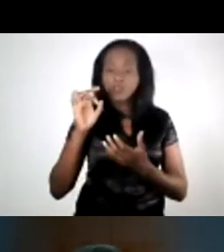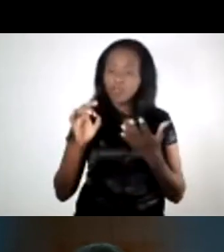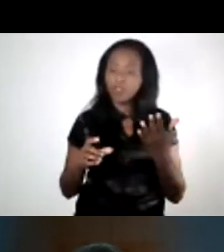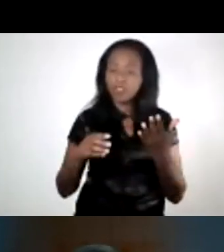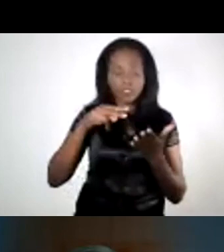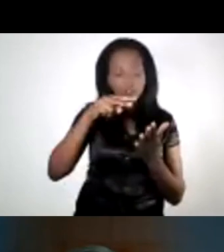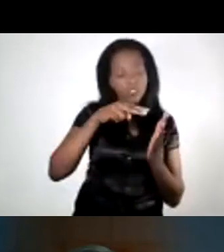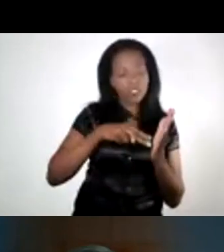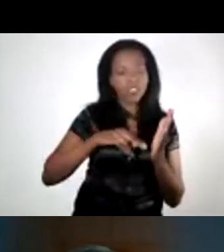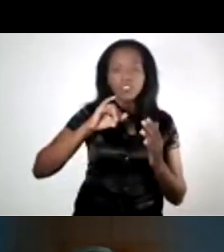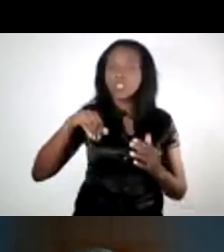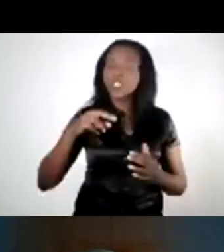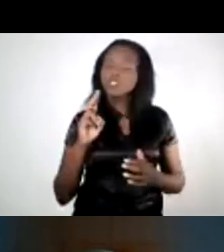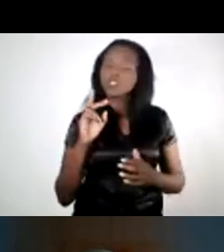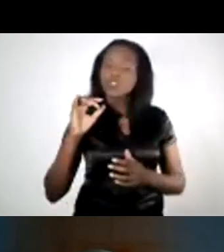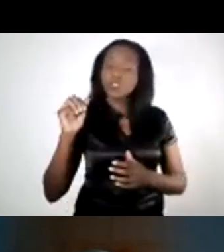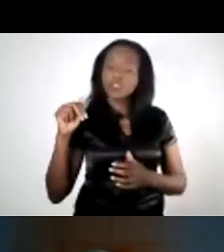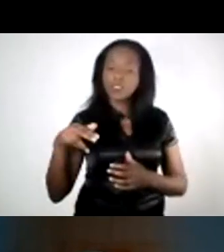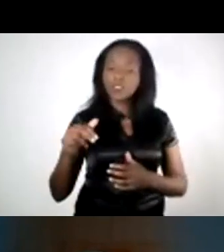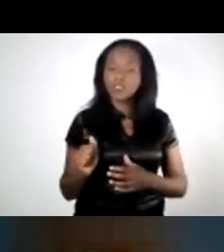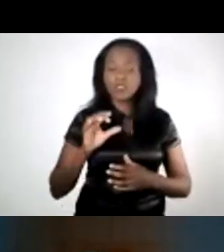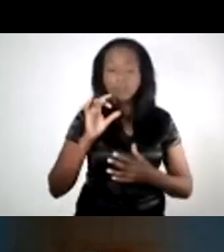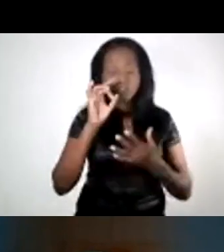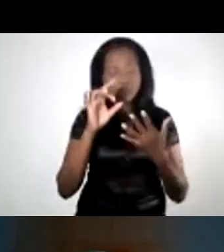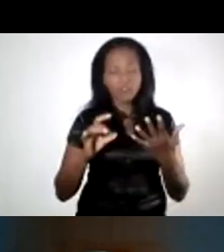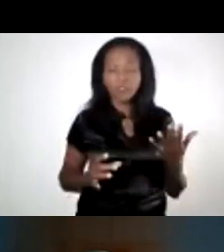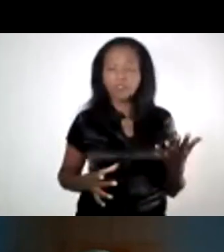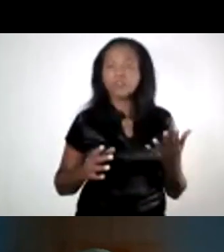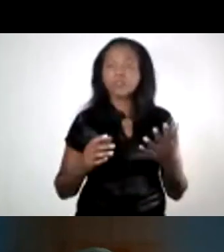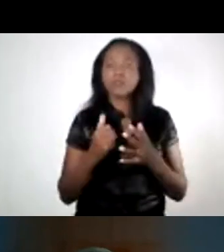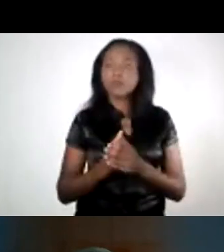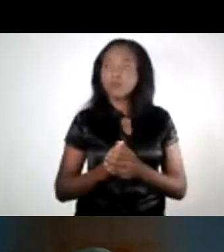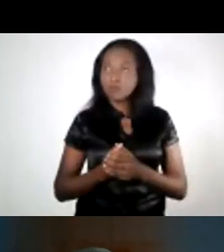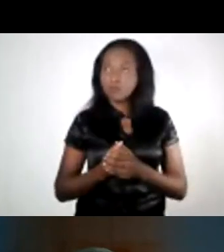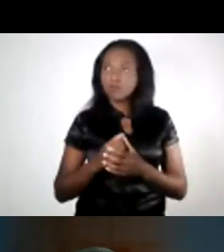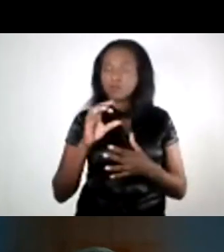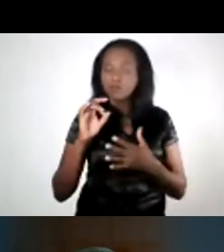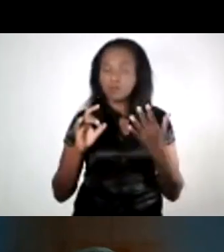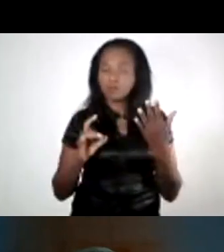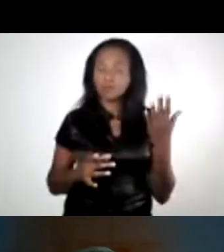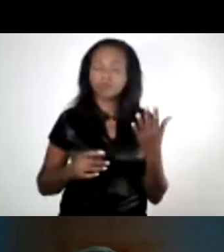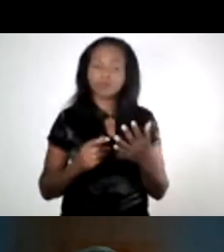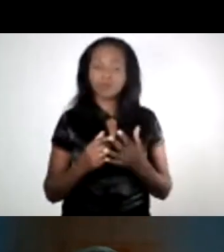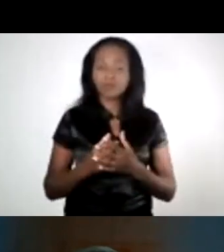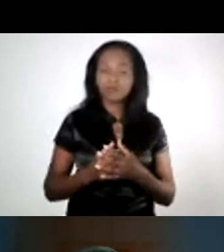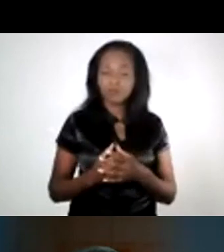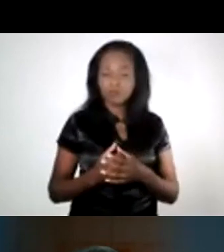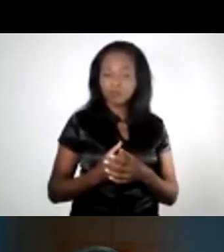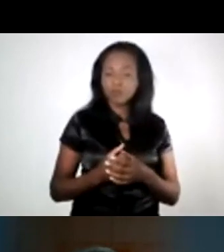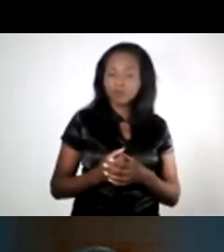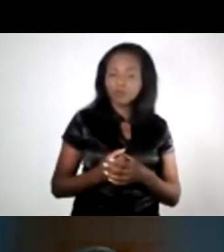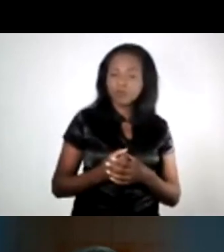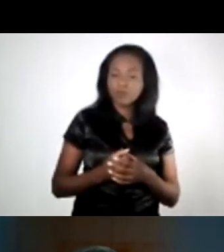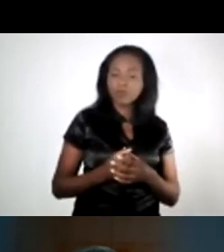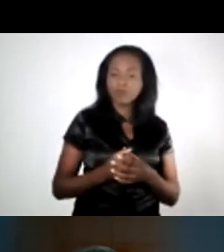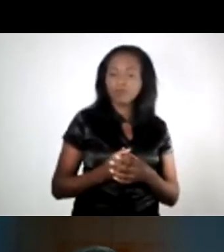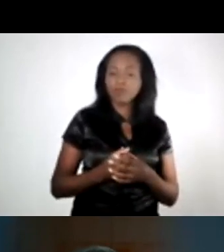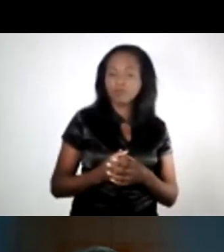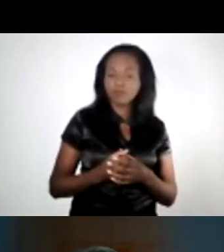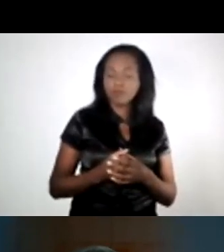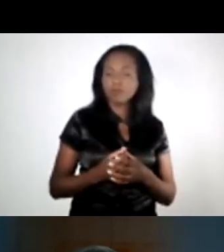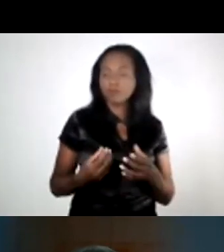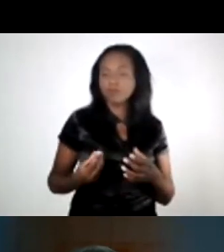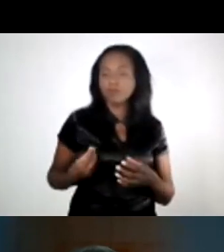Juliana, né? Então, assim, cada um e cada uma de vocês que partilharam desse momento